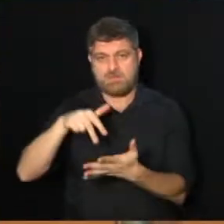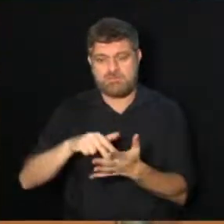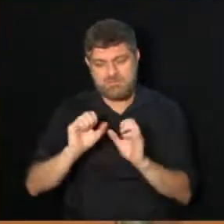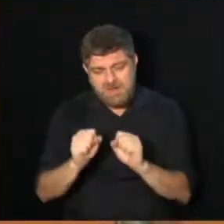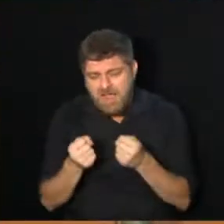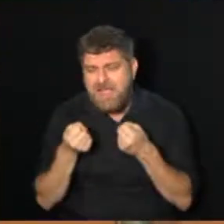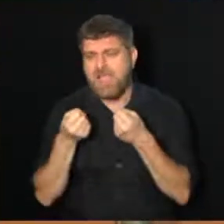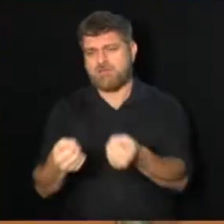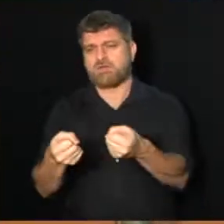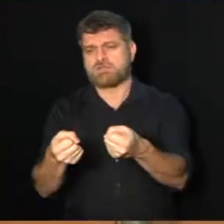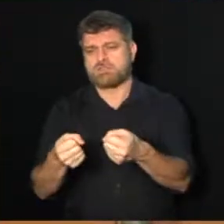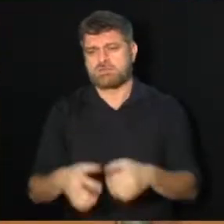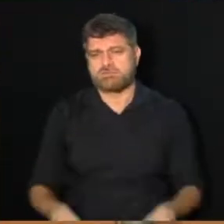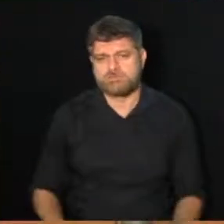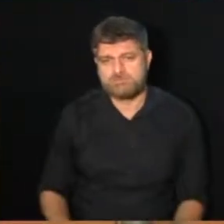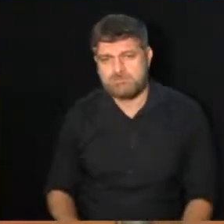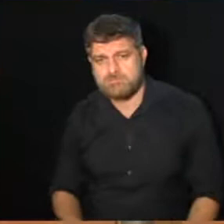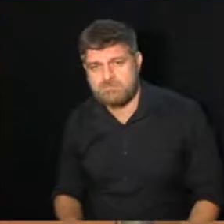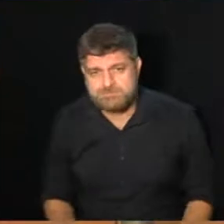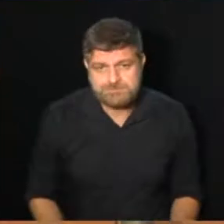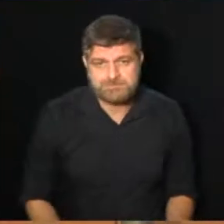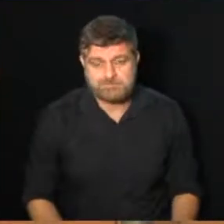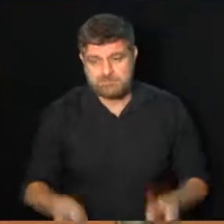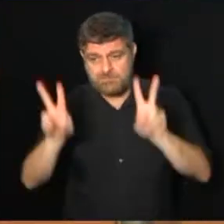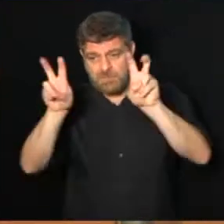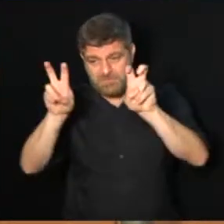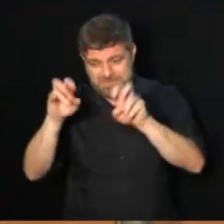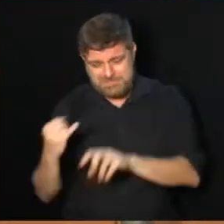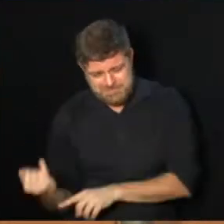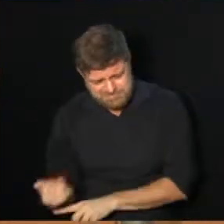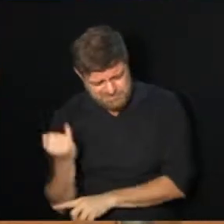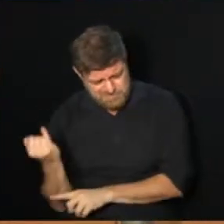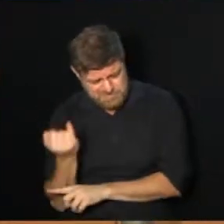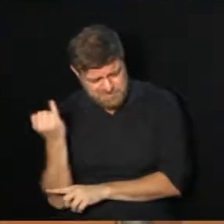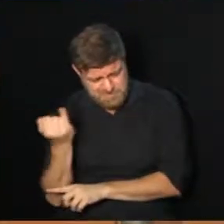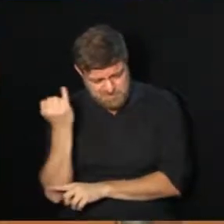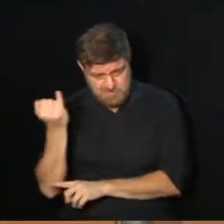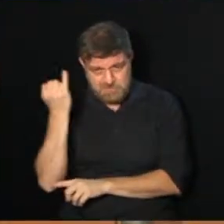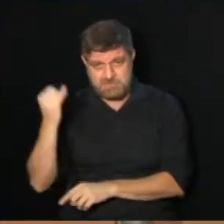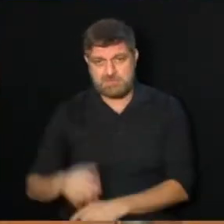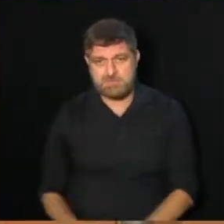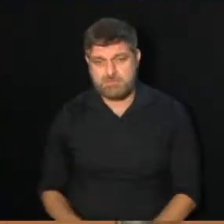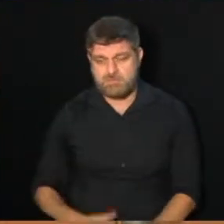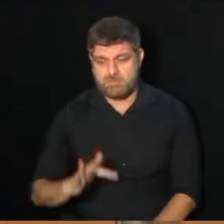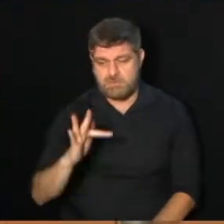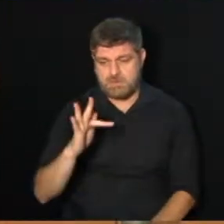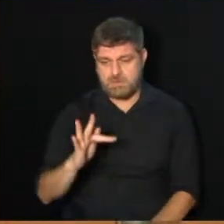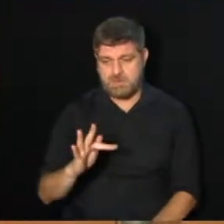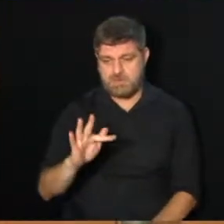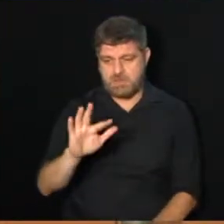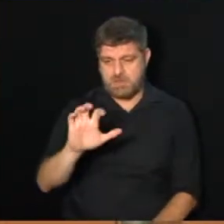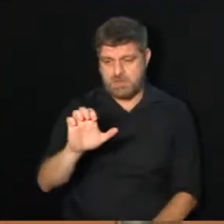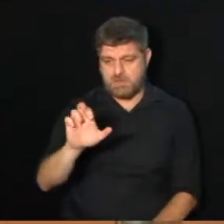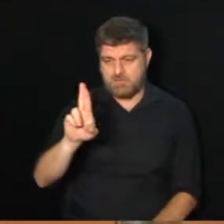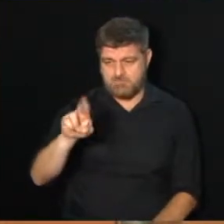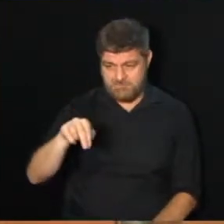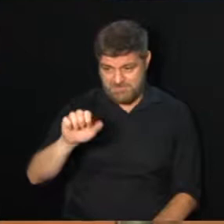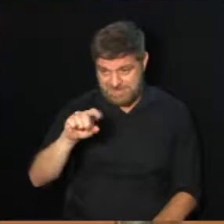reforçar a importância do tema que a gente está discutindo aqui. Como o Fernão disse, quando a